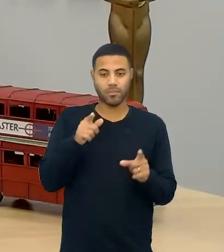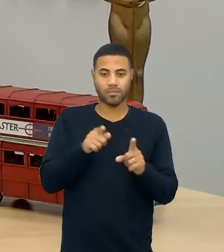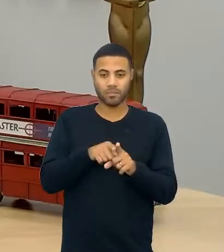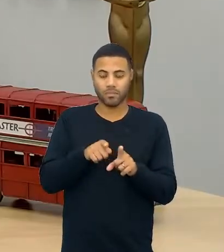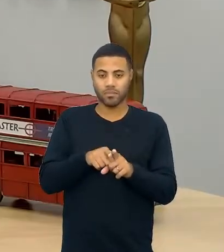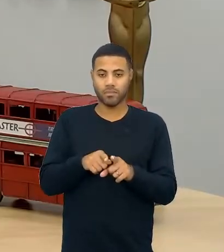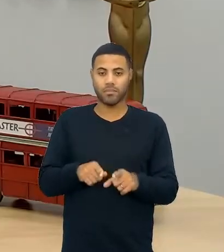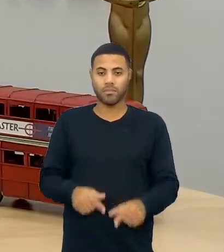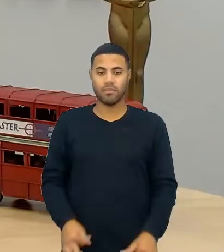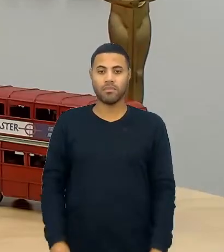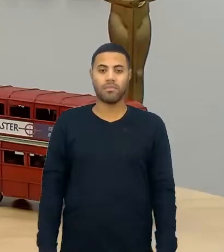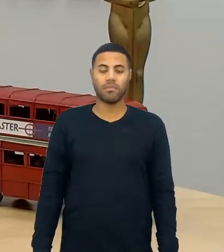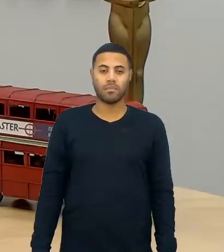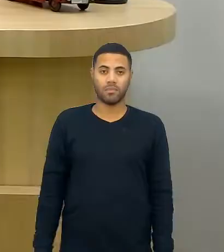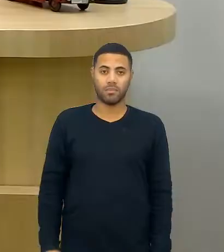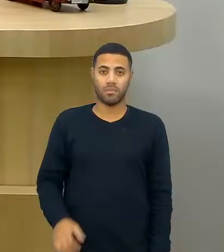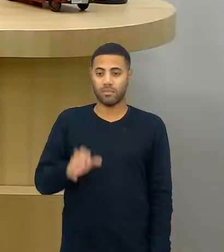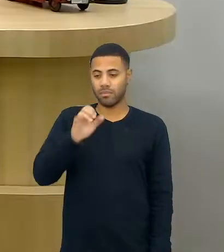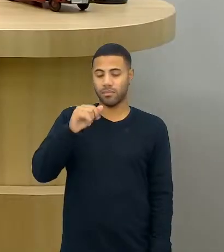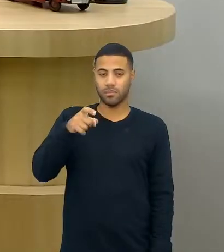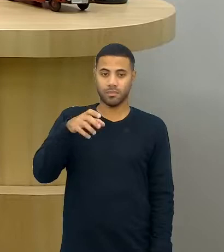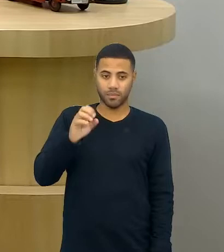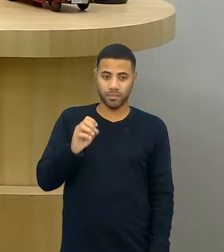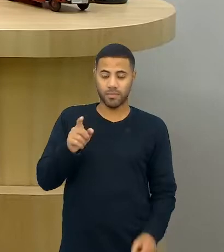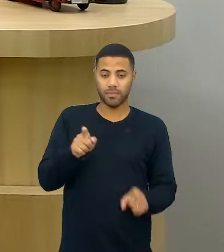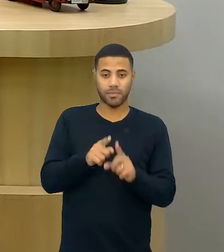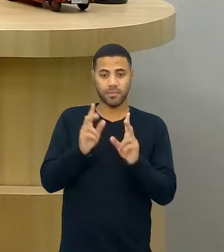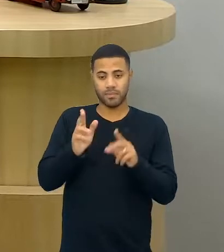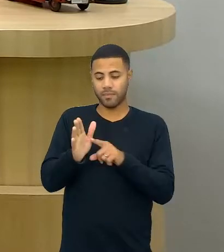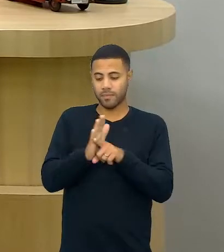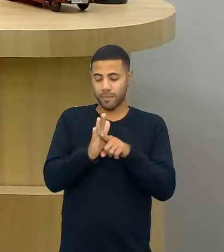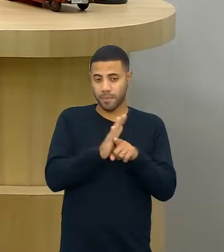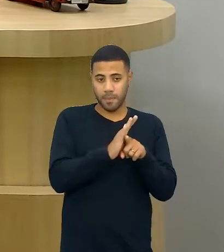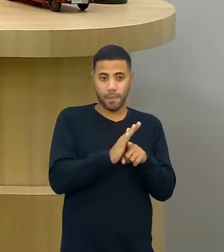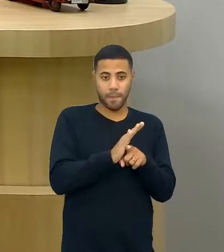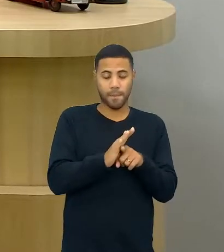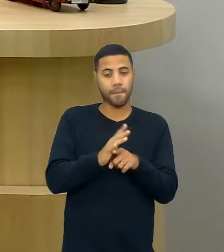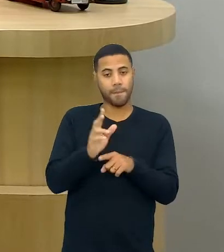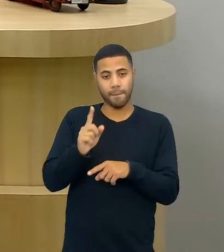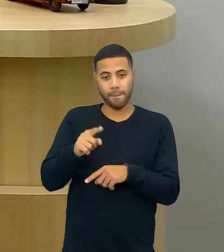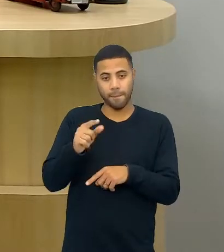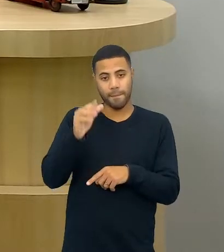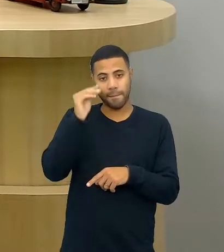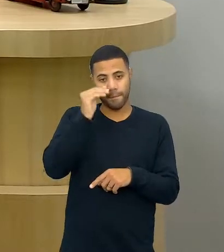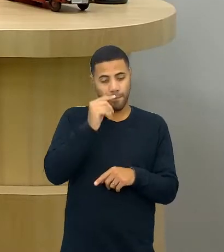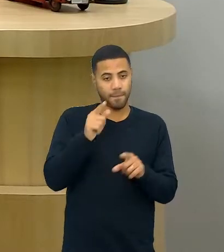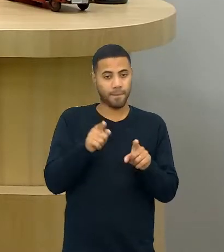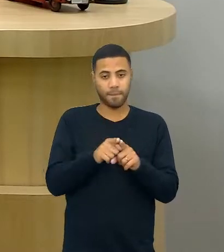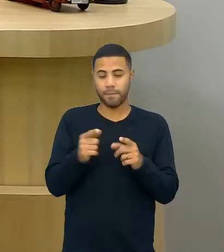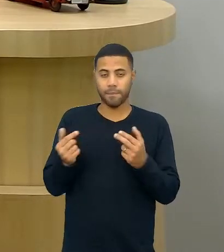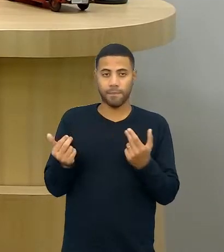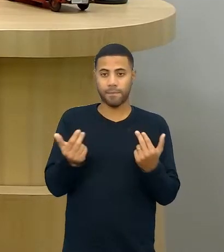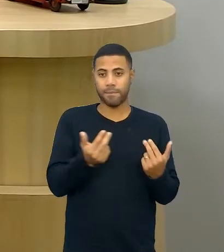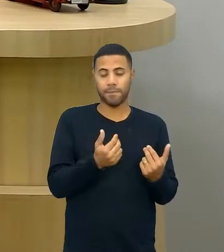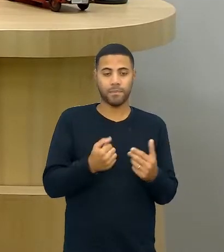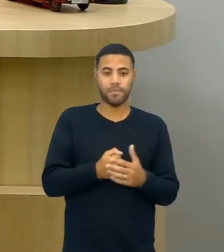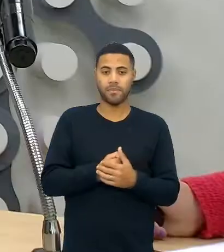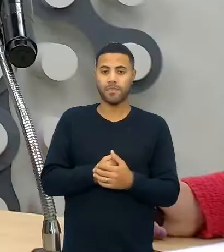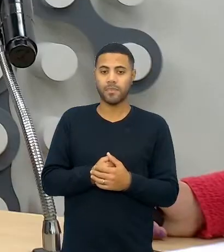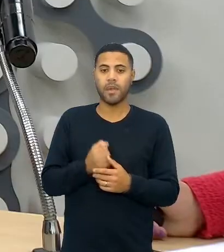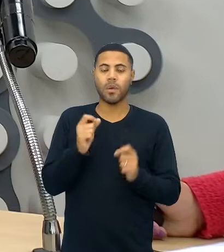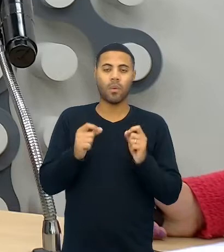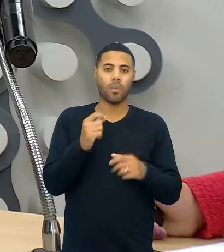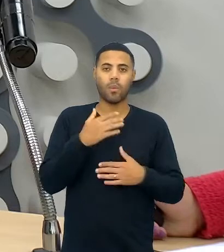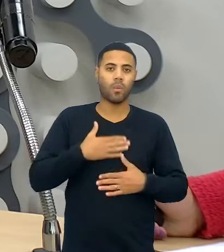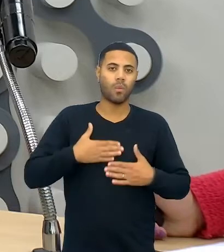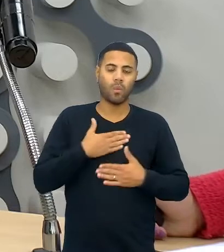lá. Que é o eixo, né? É o eixo. Investigação é curiosidade. E isso aguça, né? Assim, quem eu gostaria,